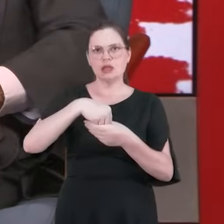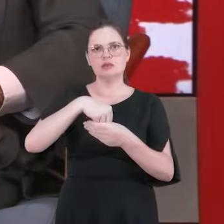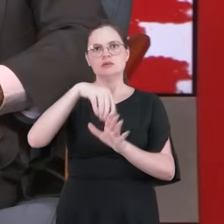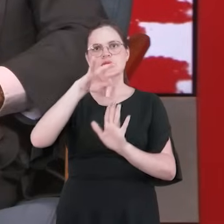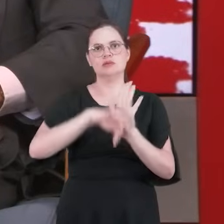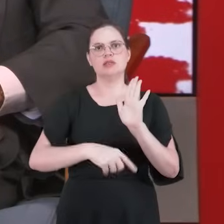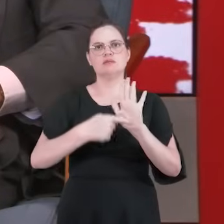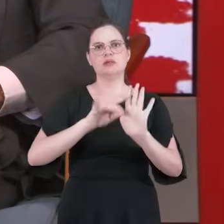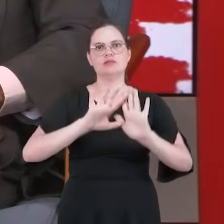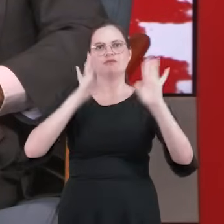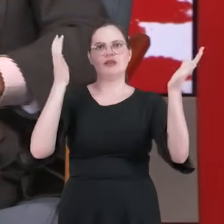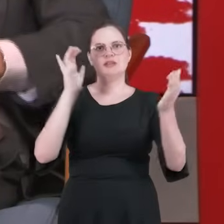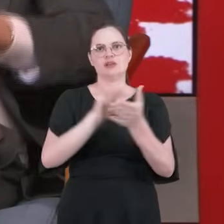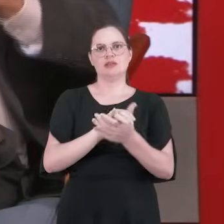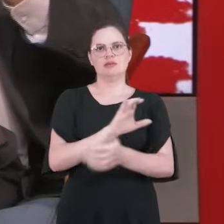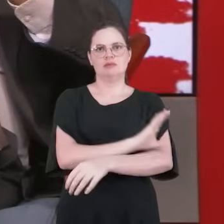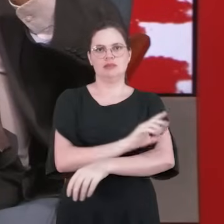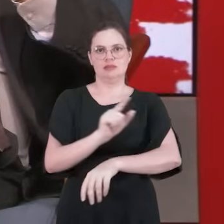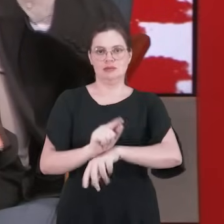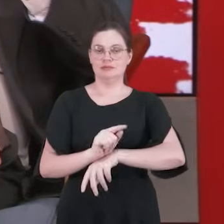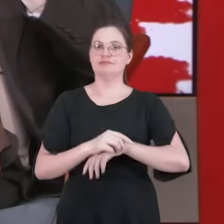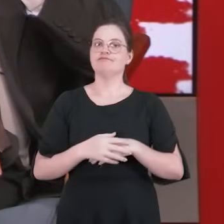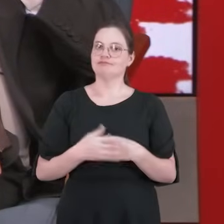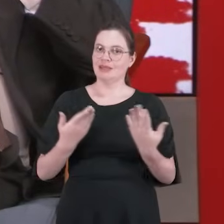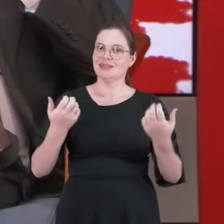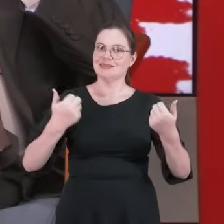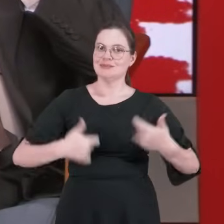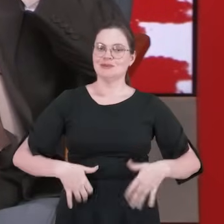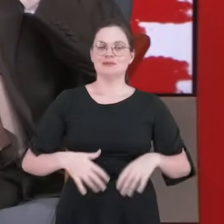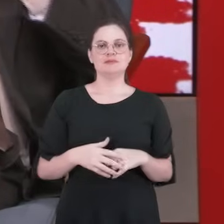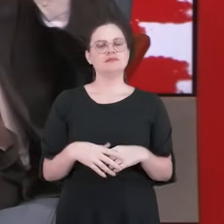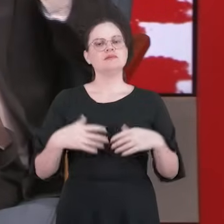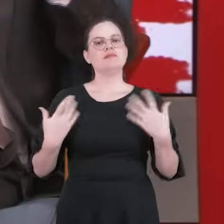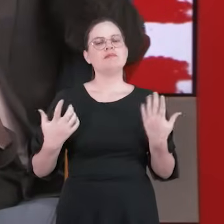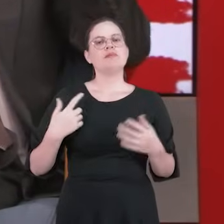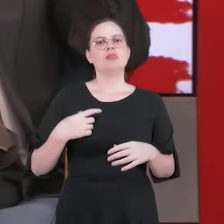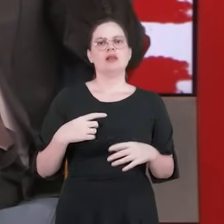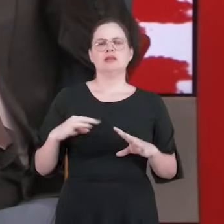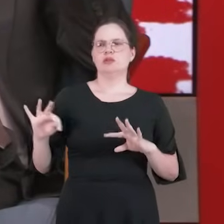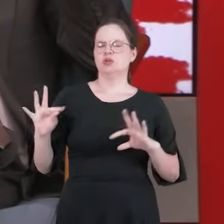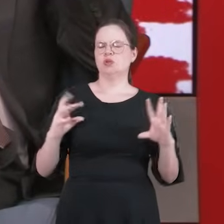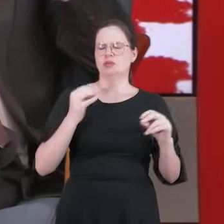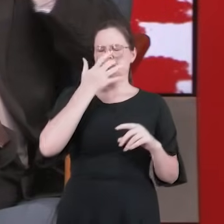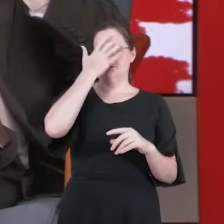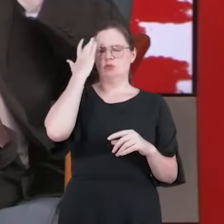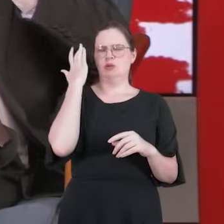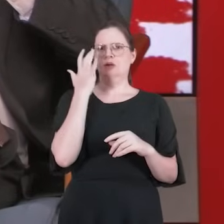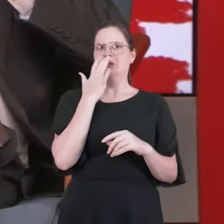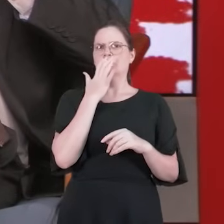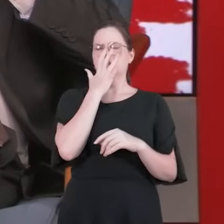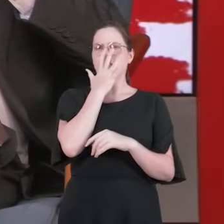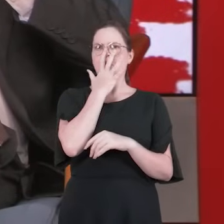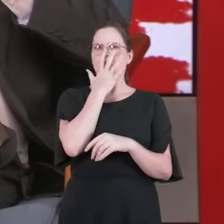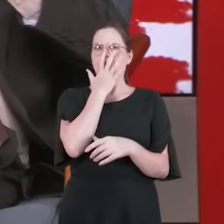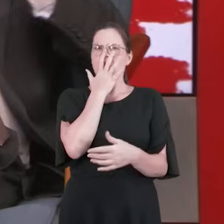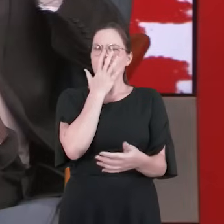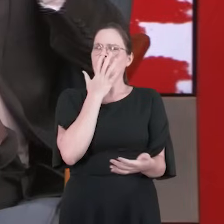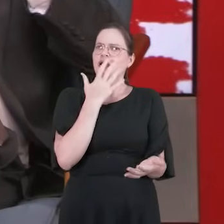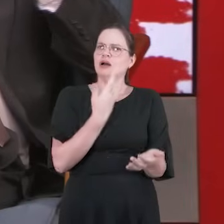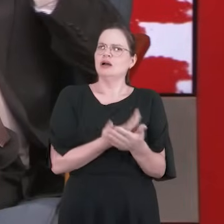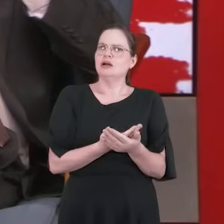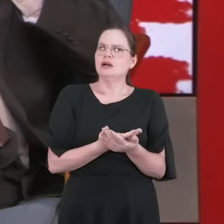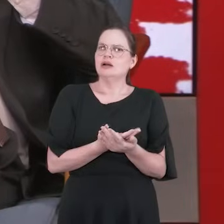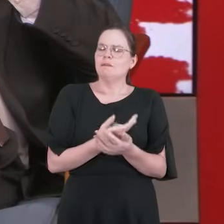das bodas de Caná. Ali o Senhor deu, todo mundo ficou impactado com aquilo. O